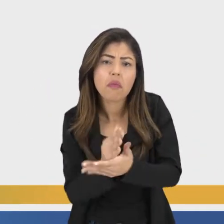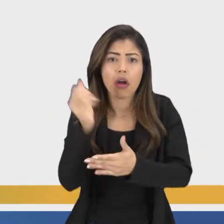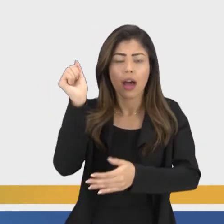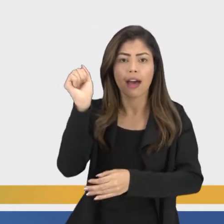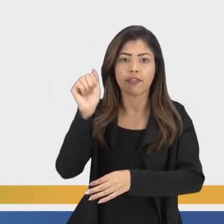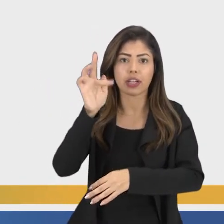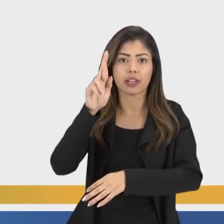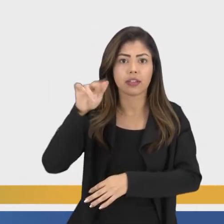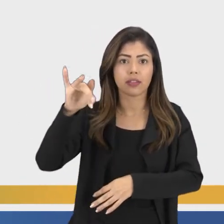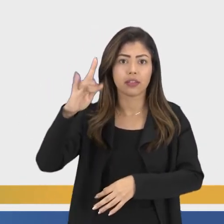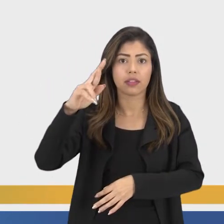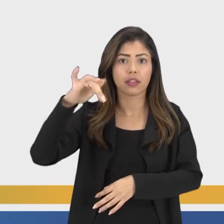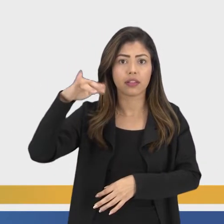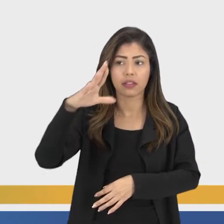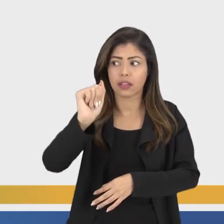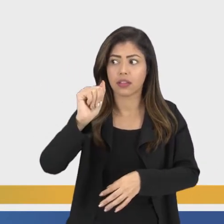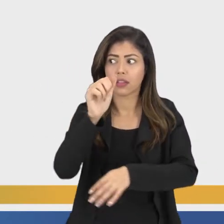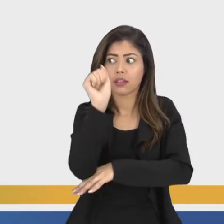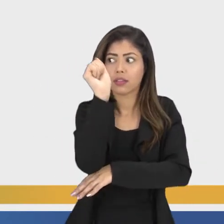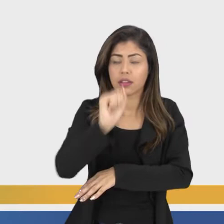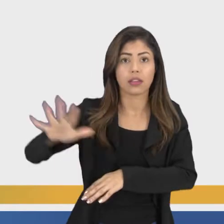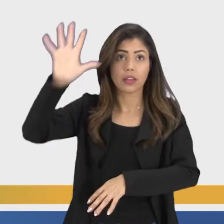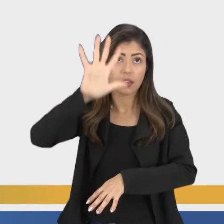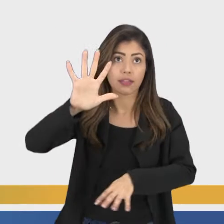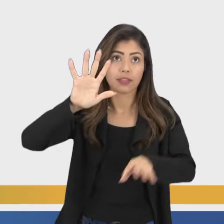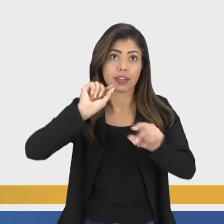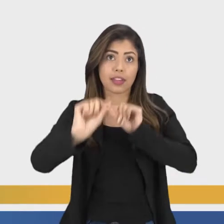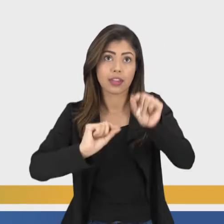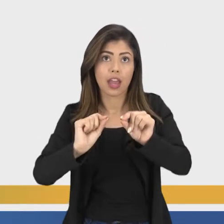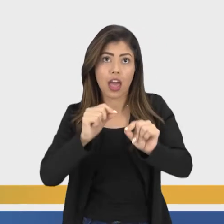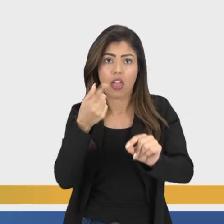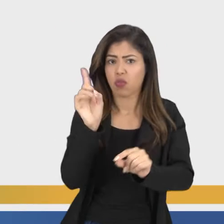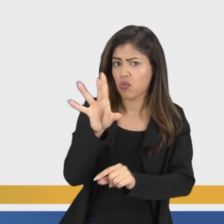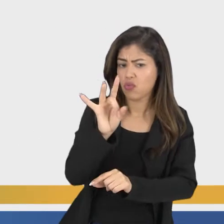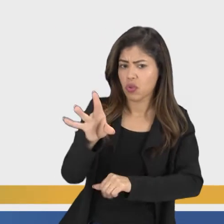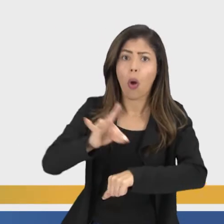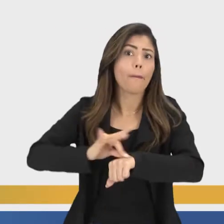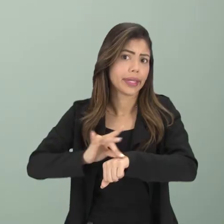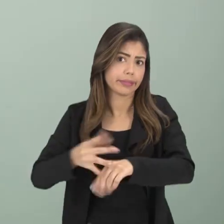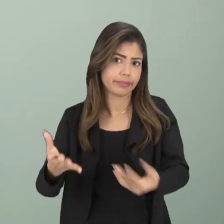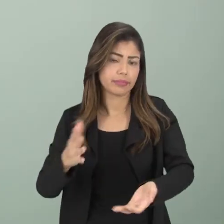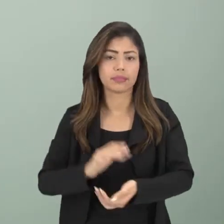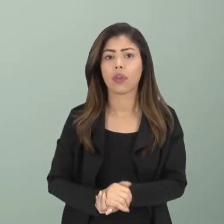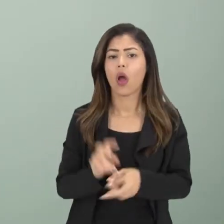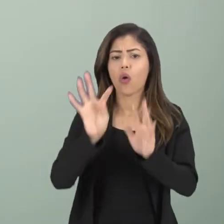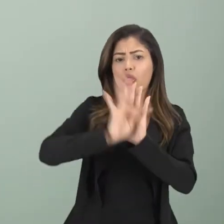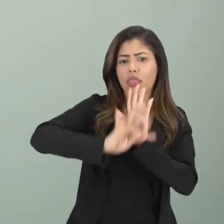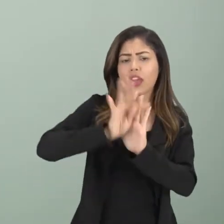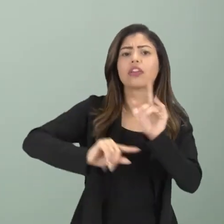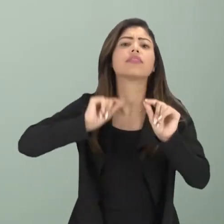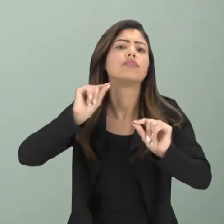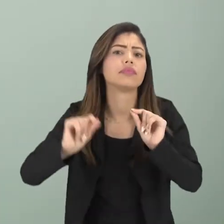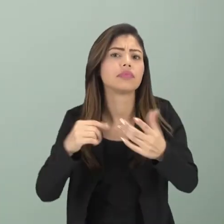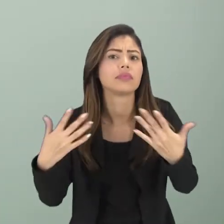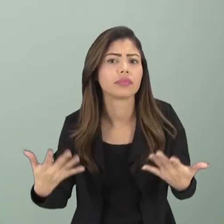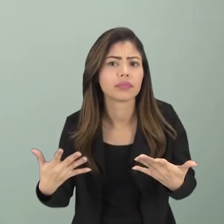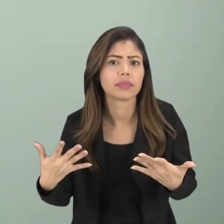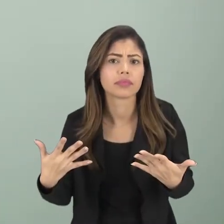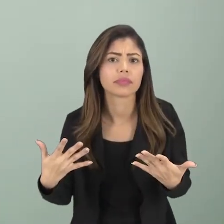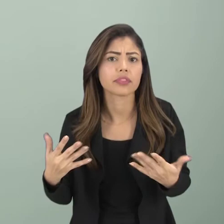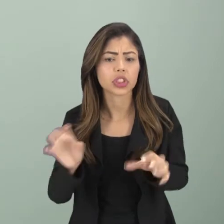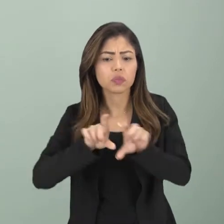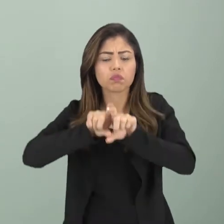ascendência africana e não apenas os pretos. Então percebam, o que é que esse texto, o que é que